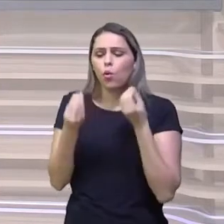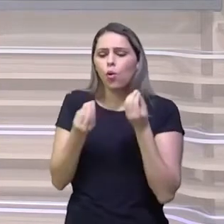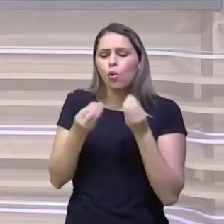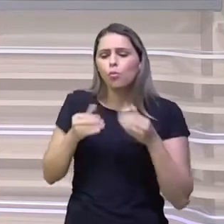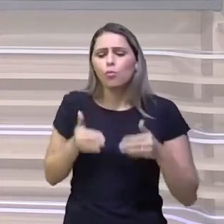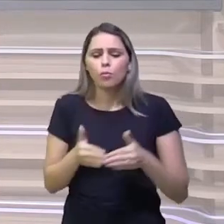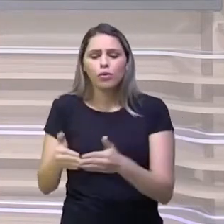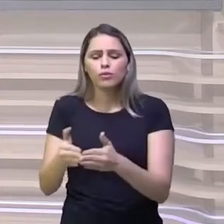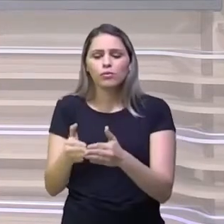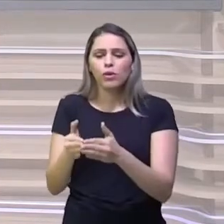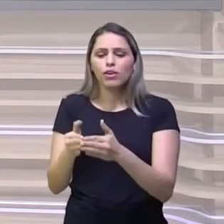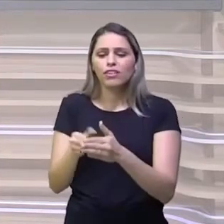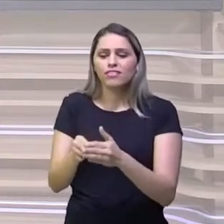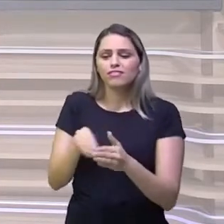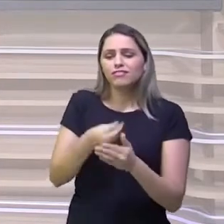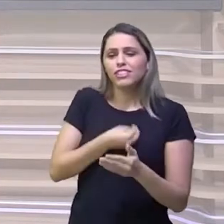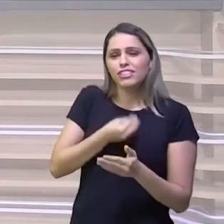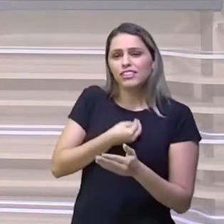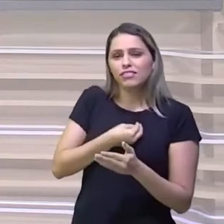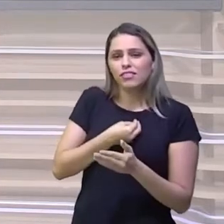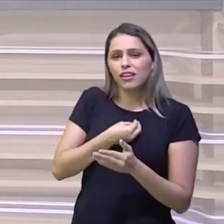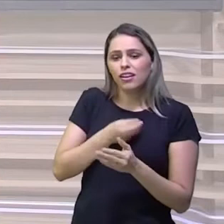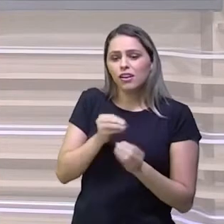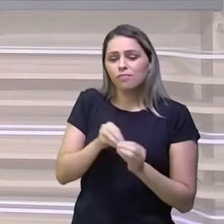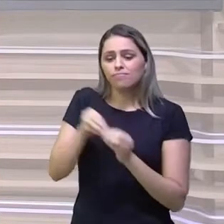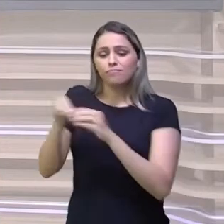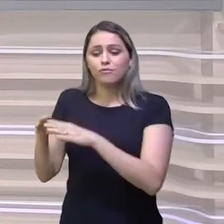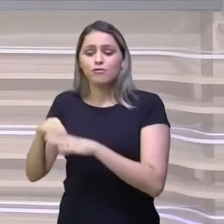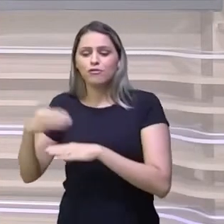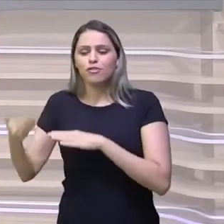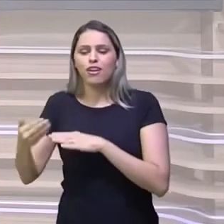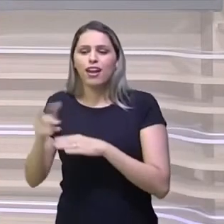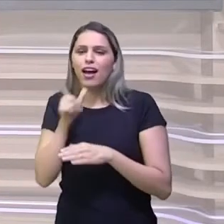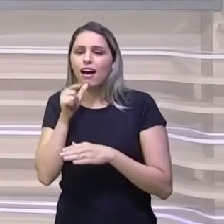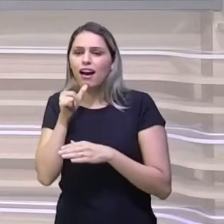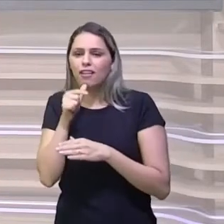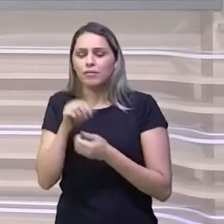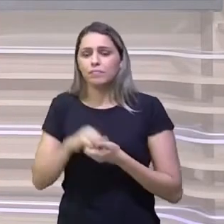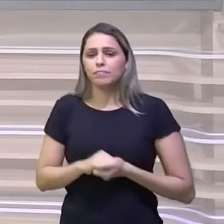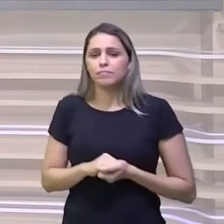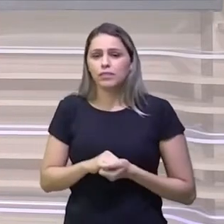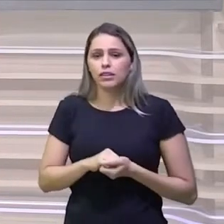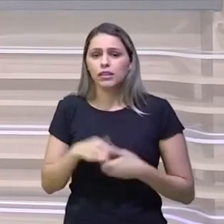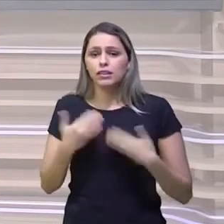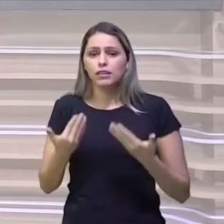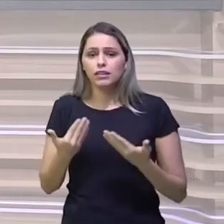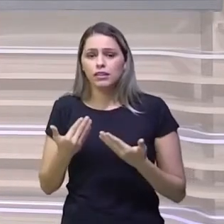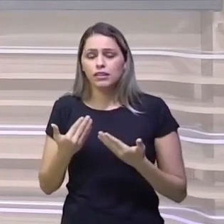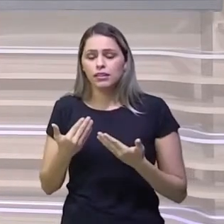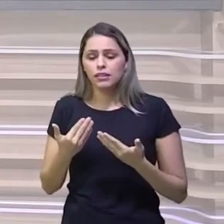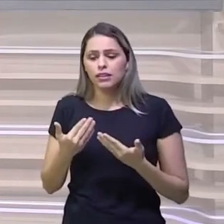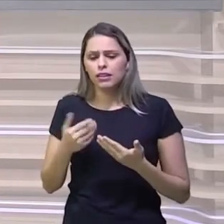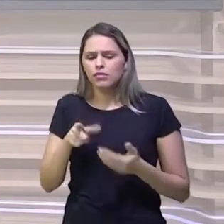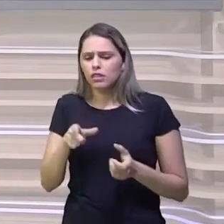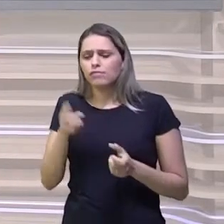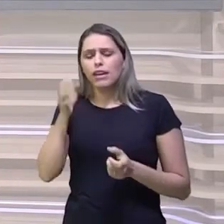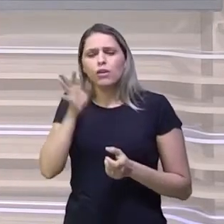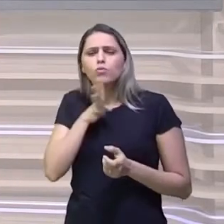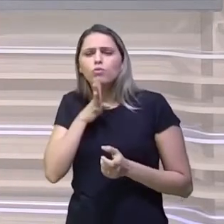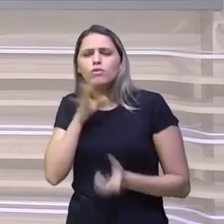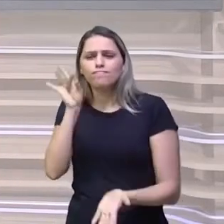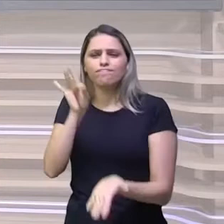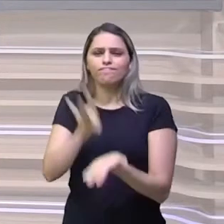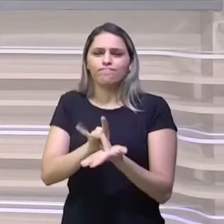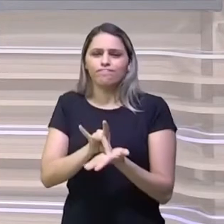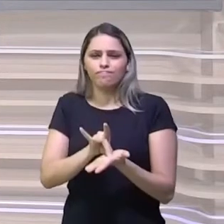peixe vivo viver fora d'água fria? Então, a sonoridade vai sair, você vai reconhecer. Eu vi